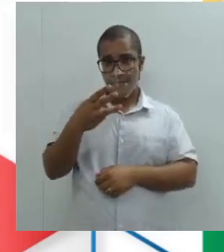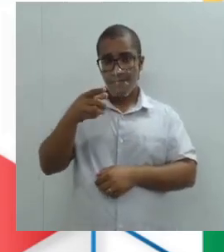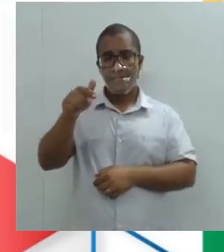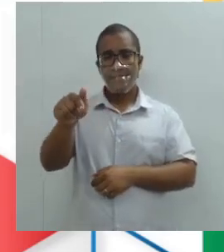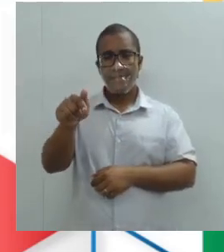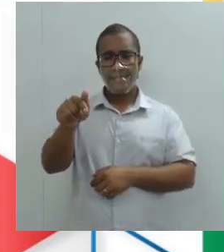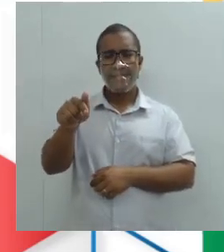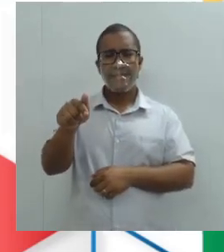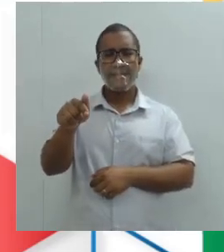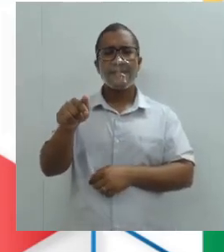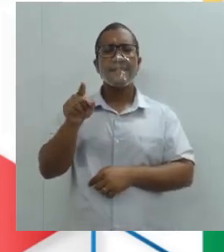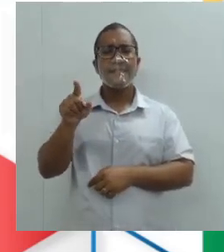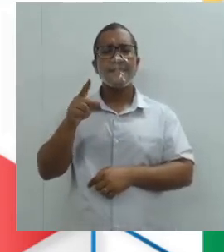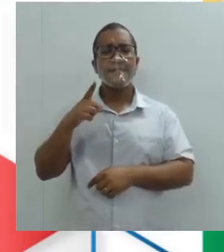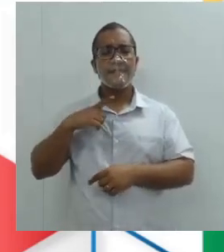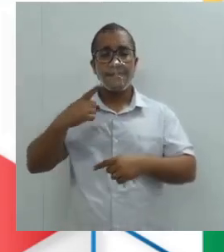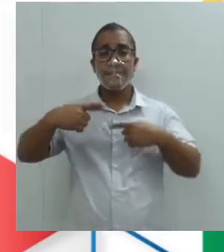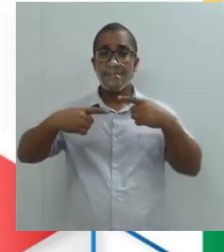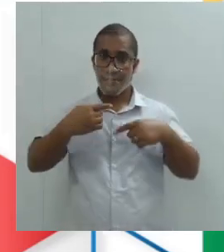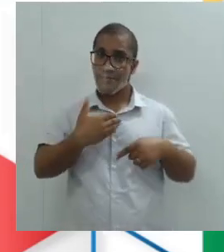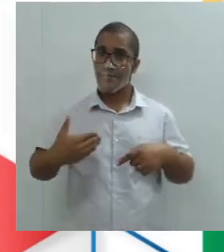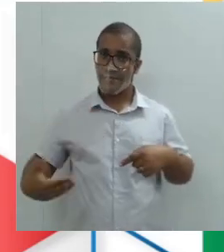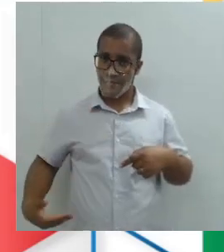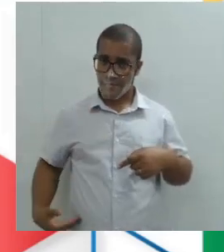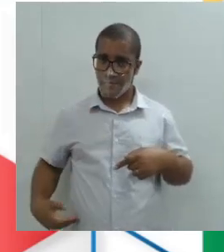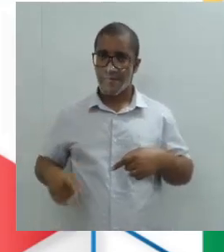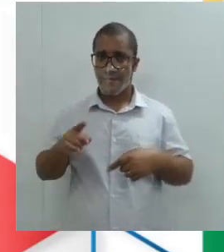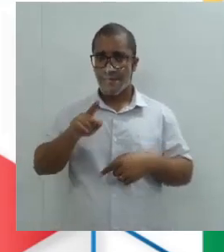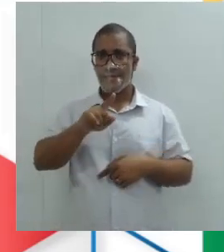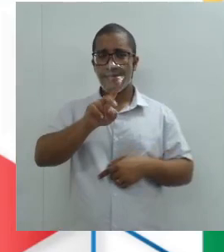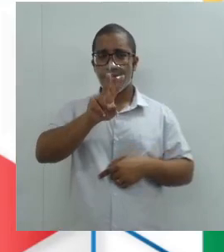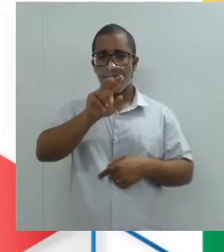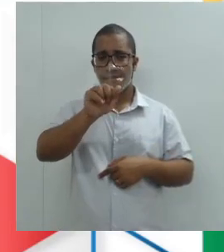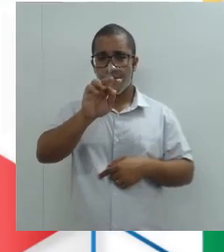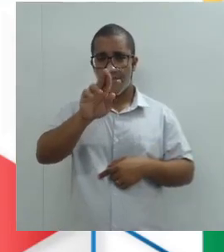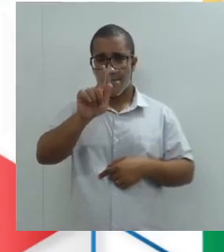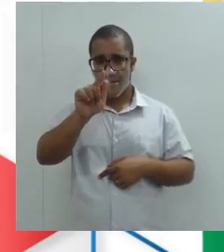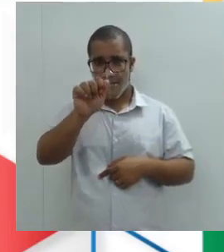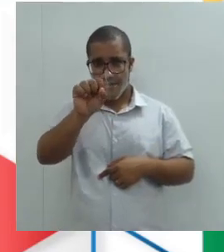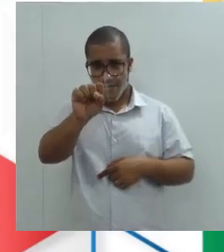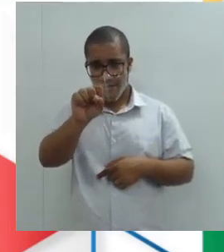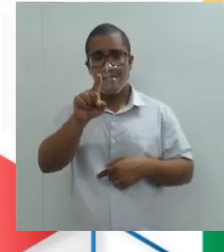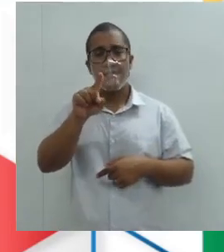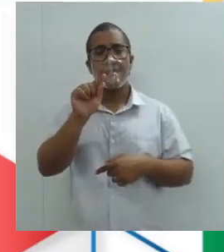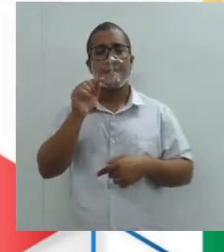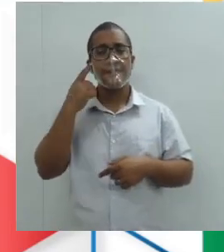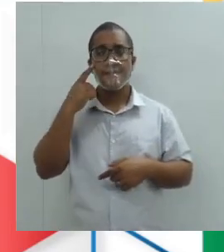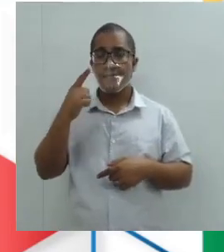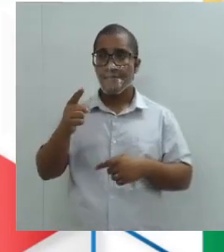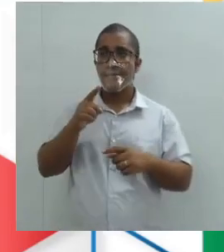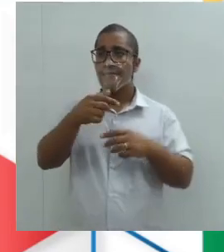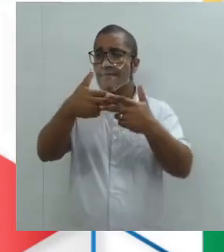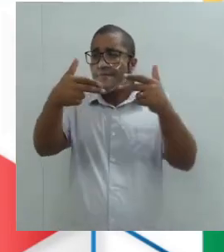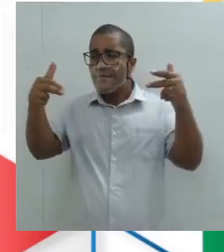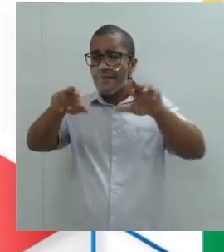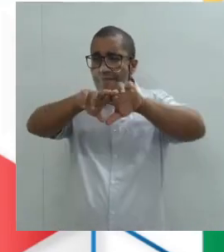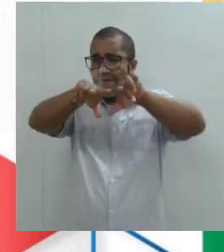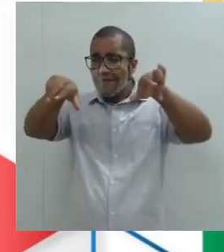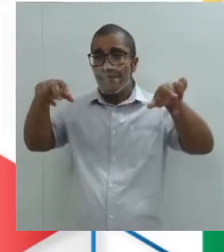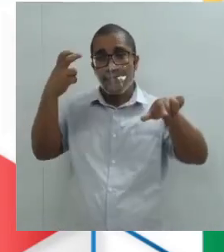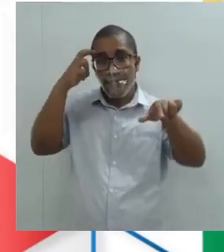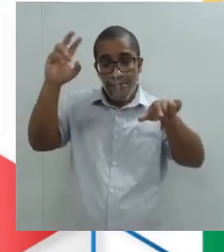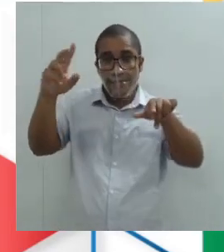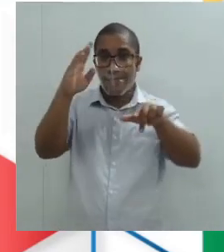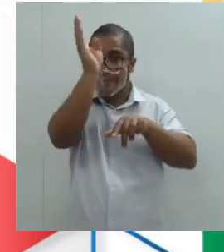1937, sendo fruto de políticas públicas oriundas do governo de Getúlio Vargas para o reconhecimento e preservação da diversidade cultural